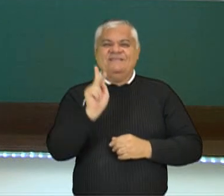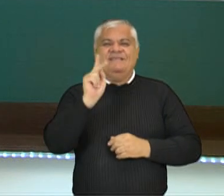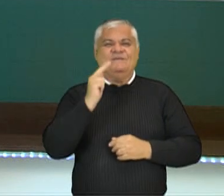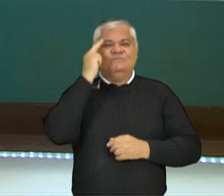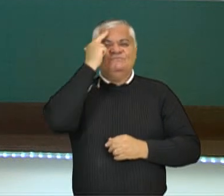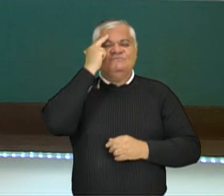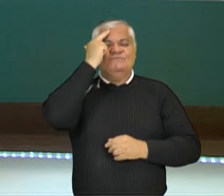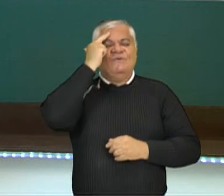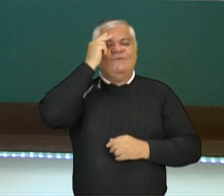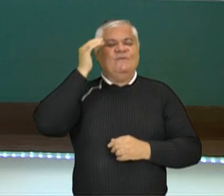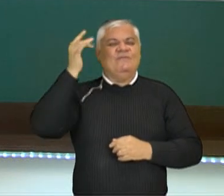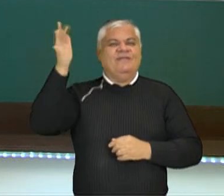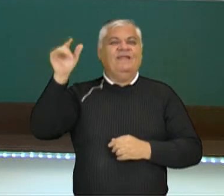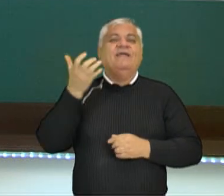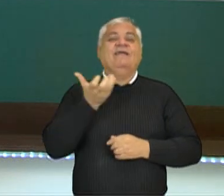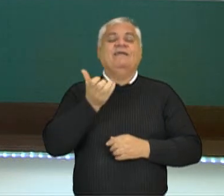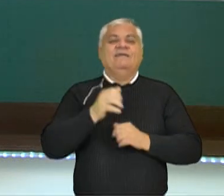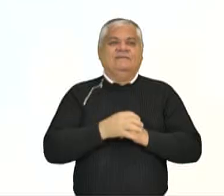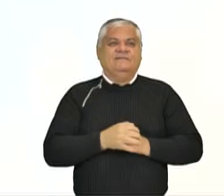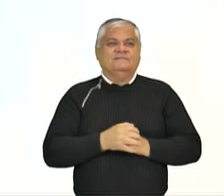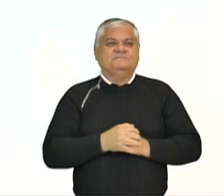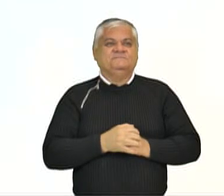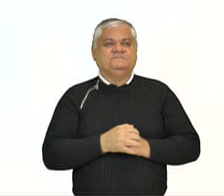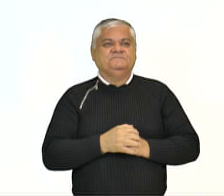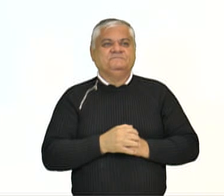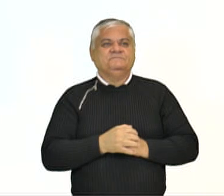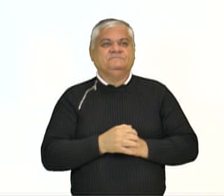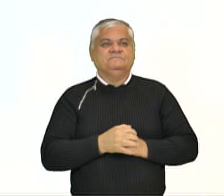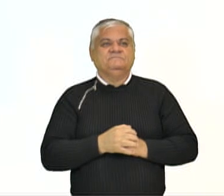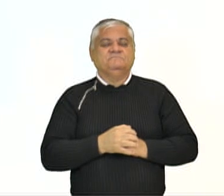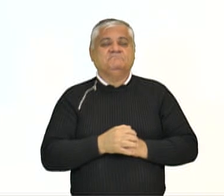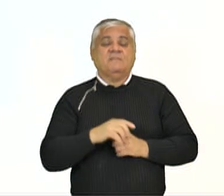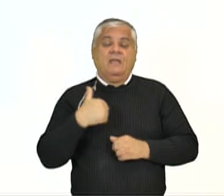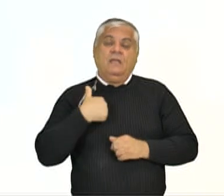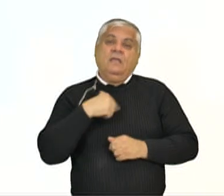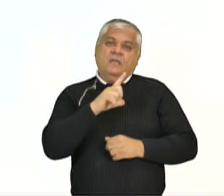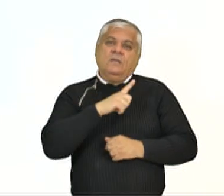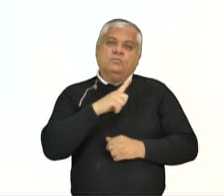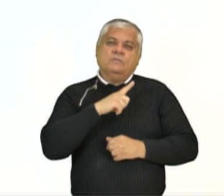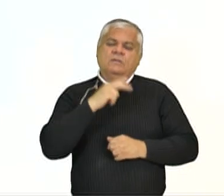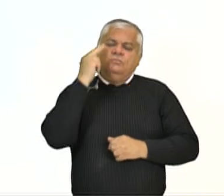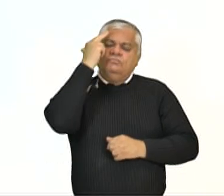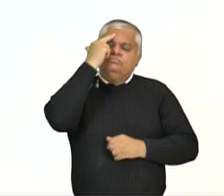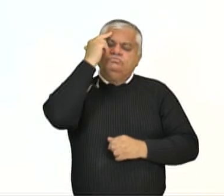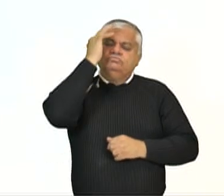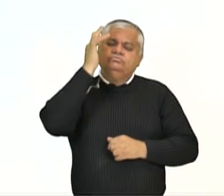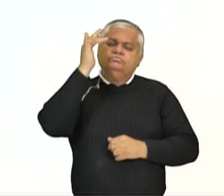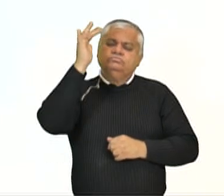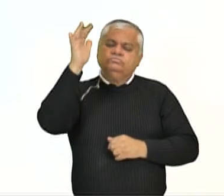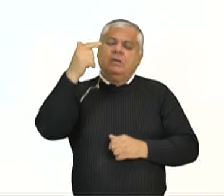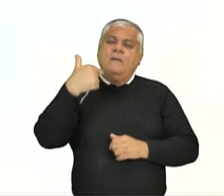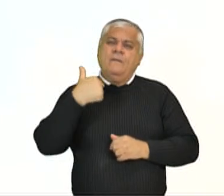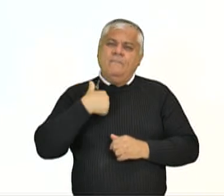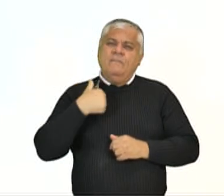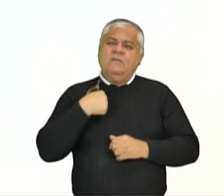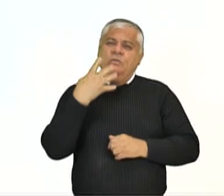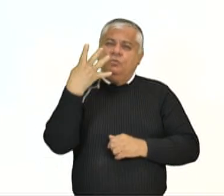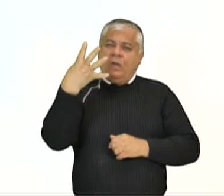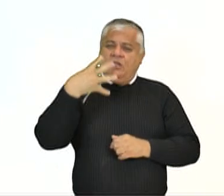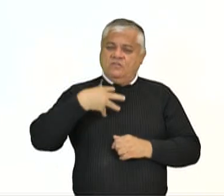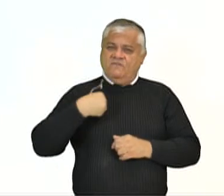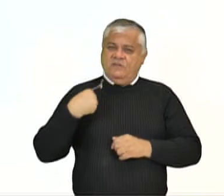né? Ele buscava isso, olha só, vamos ler juntos. Eu tenho um sonho, de que os meus 4